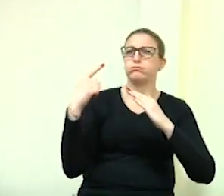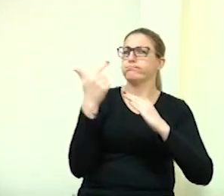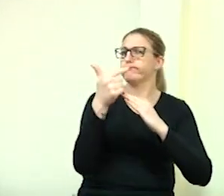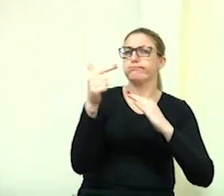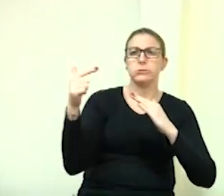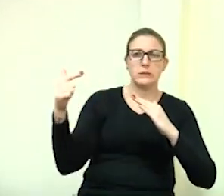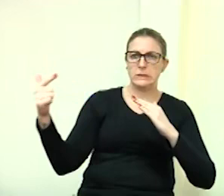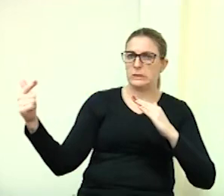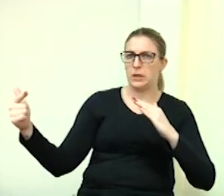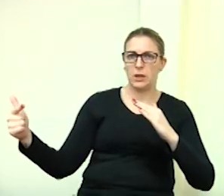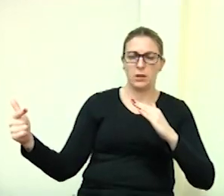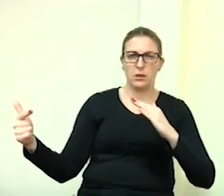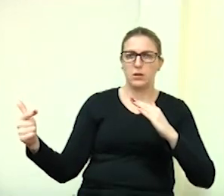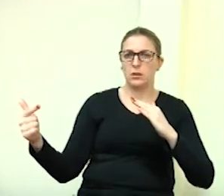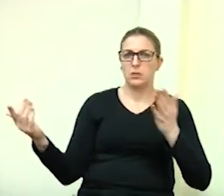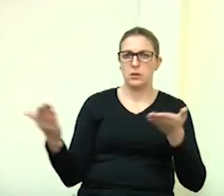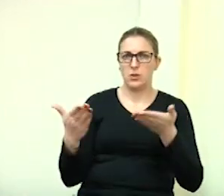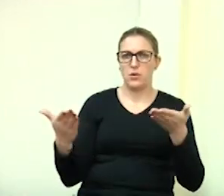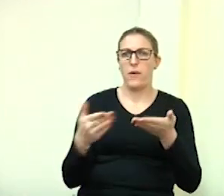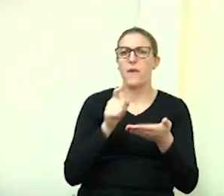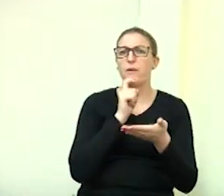adequada e daí então